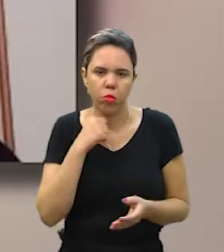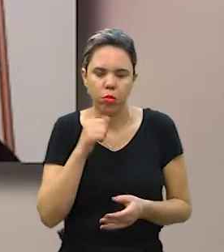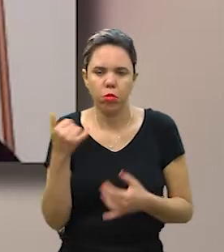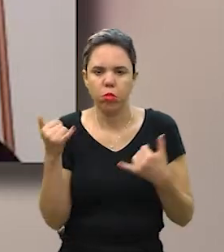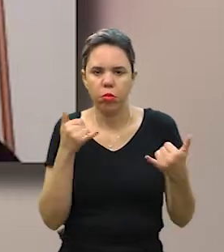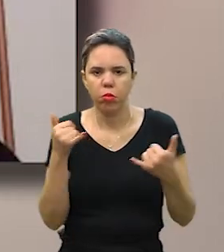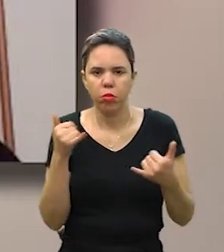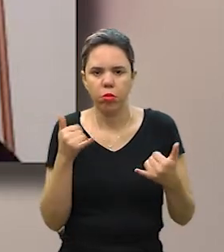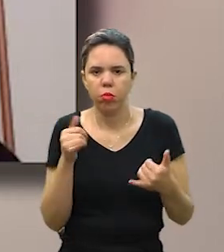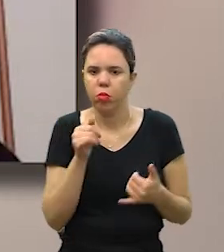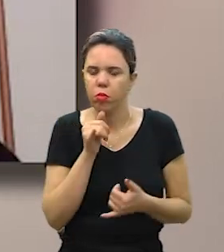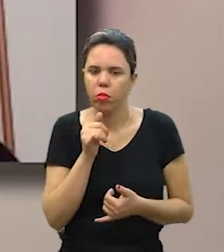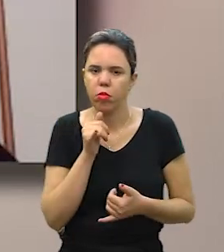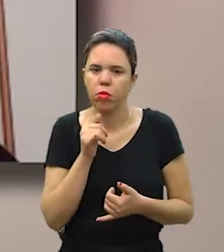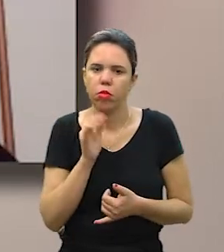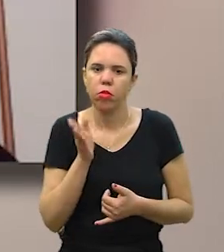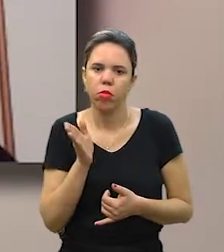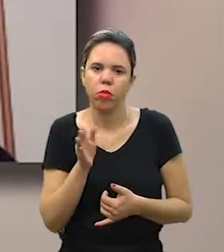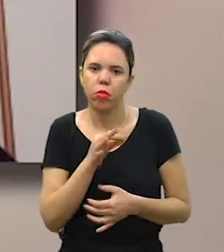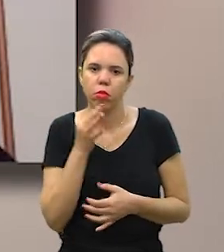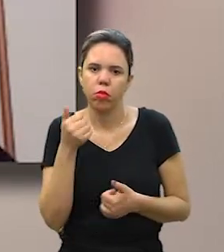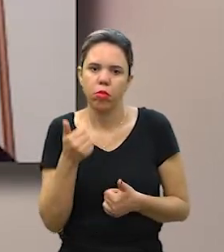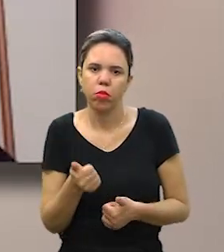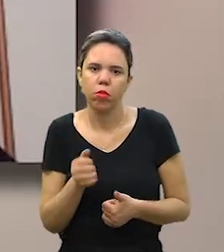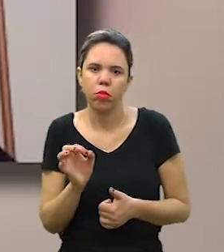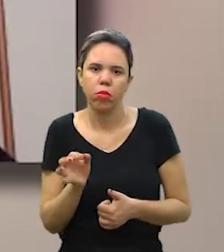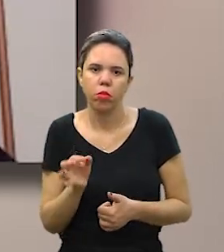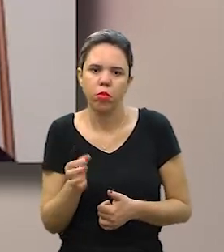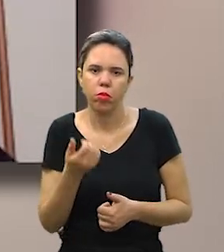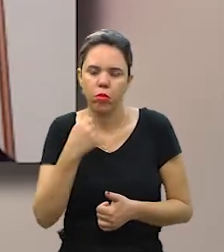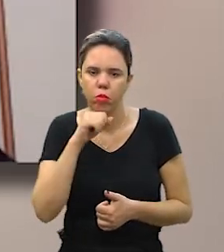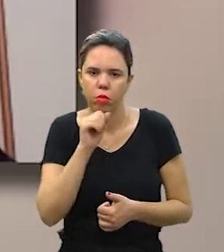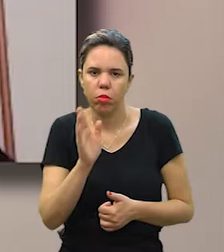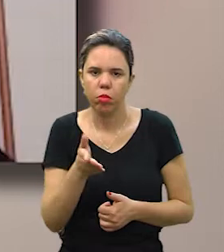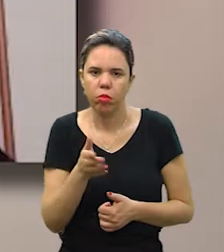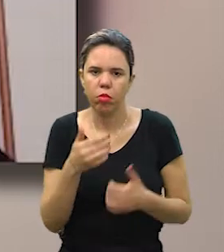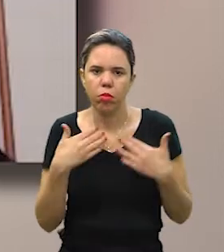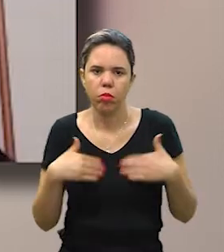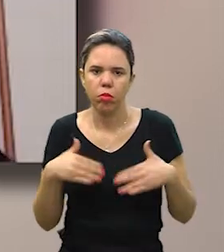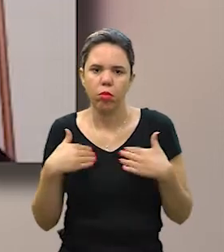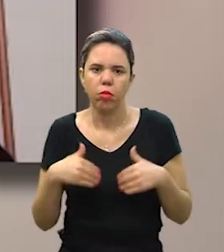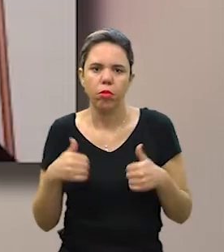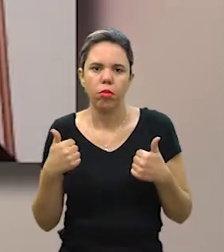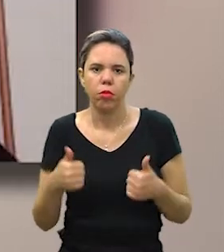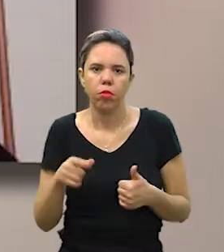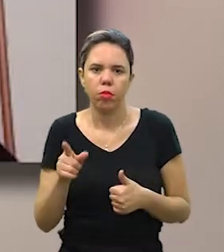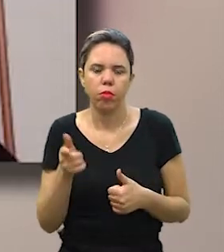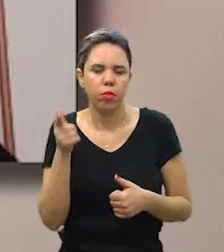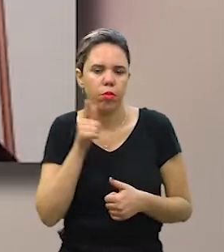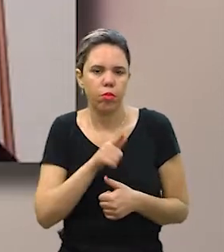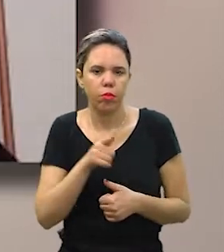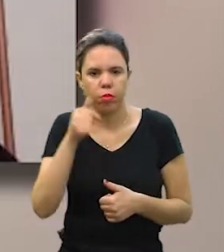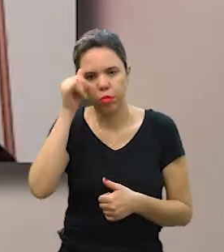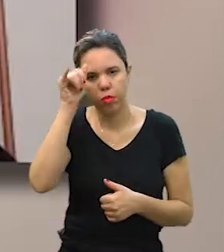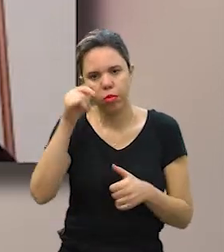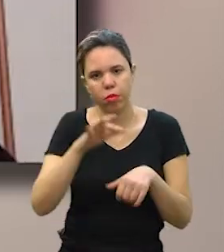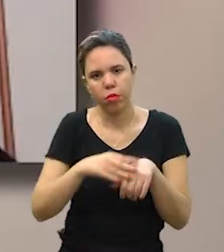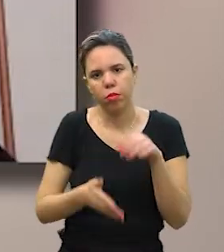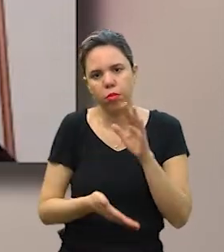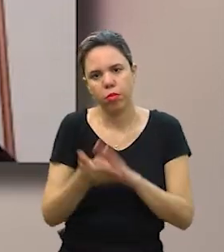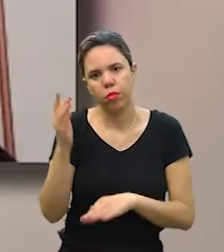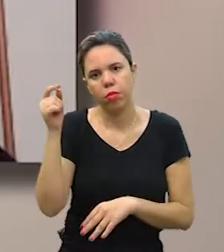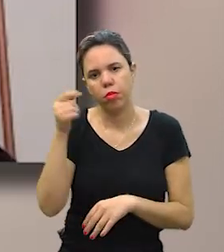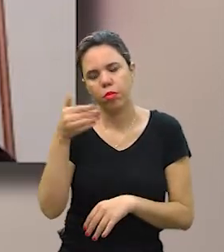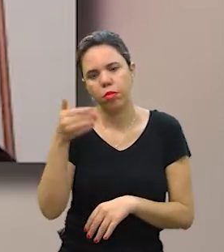por telefone, por exemplo, já está tudo bem, essa mamãe já ficou tranquila e você consegue evitar essas